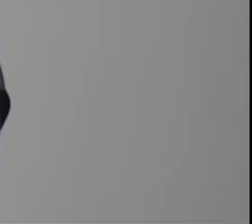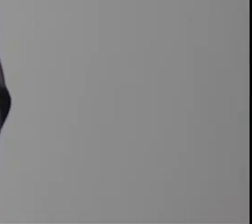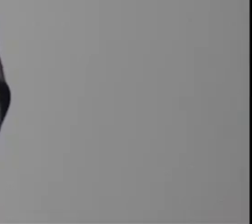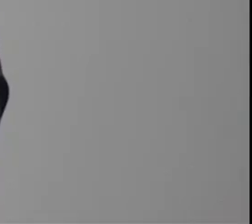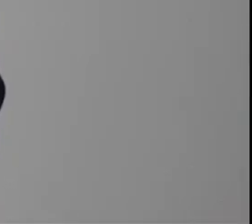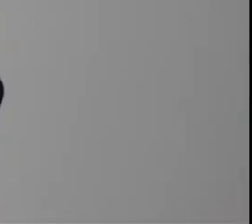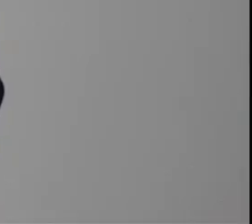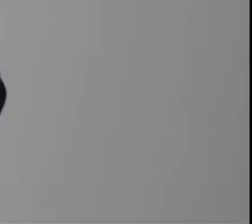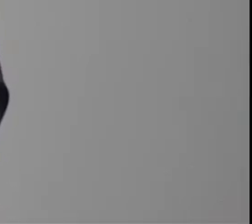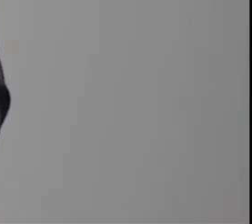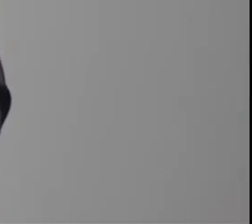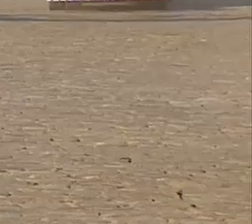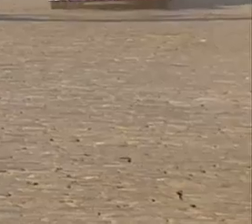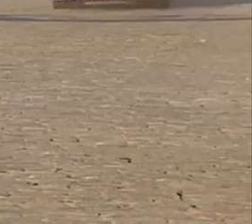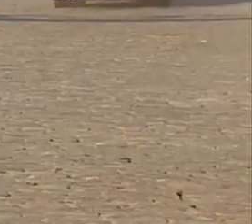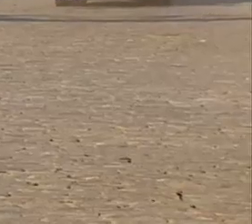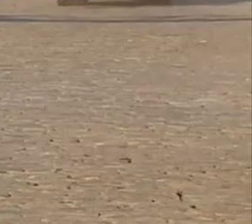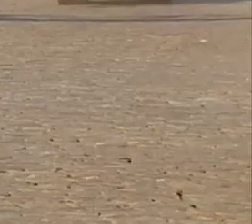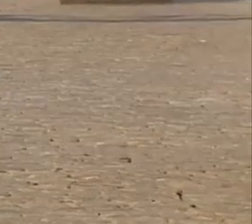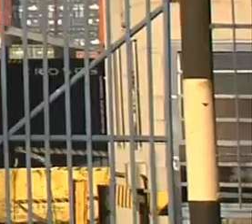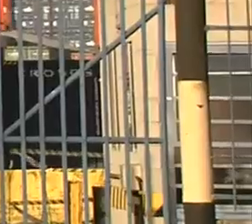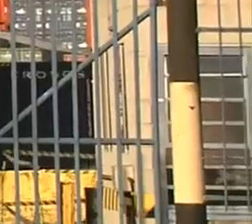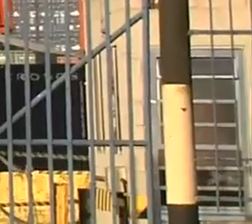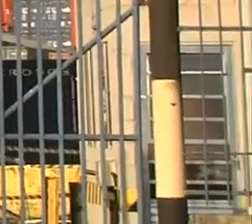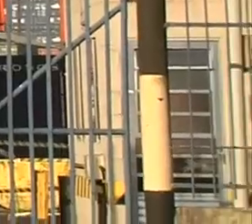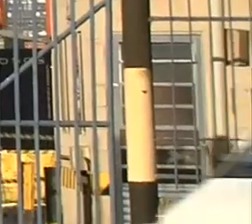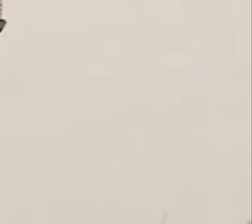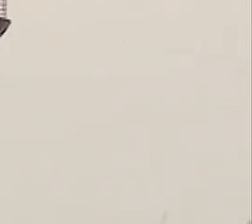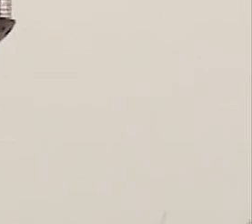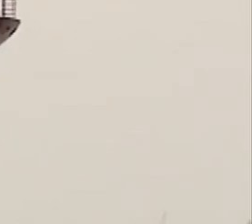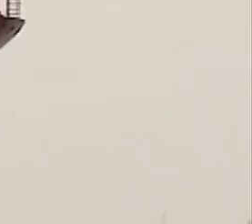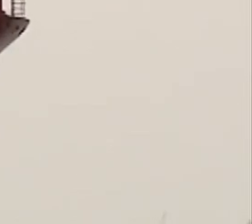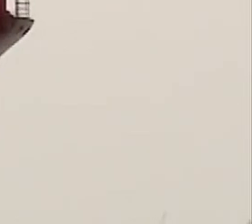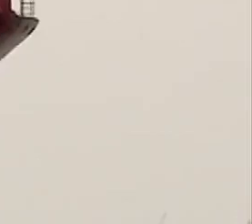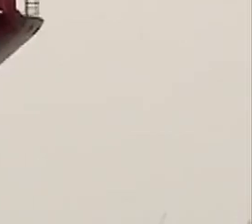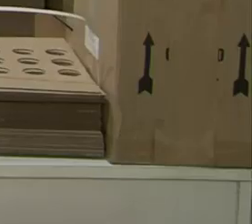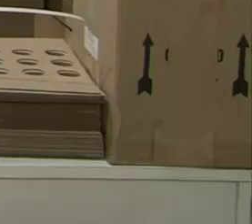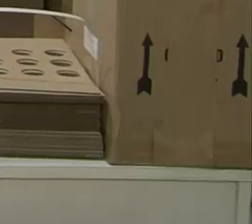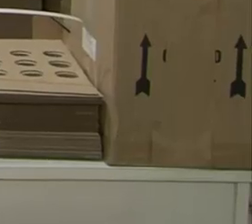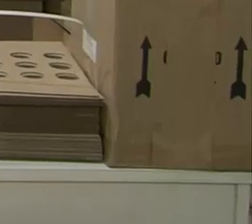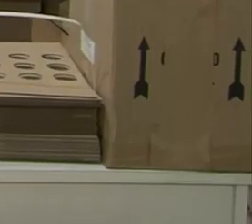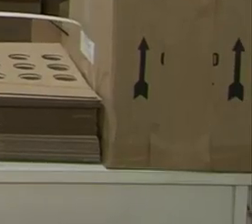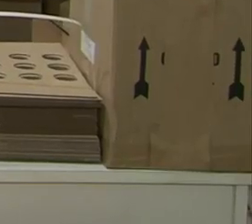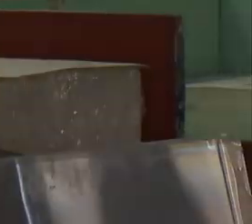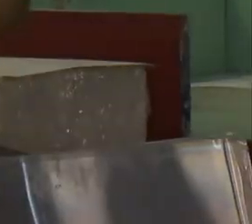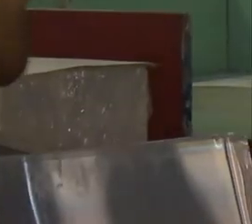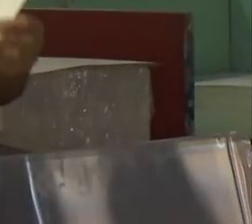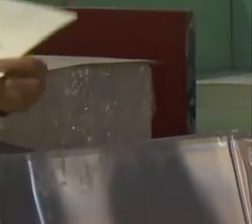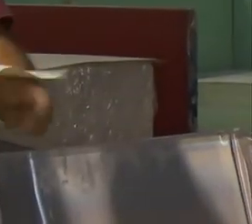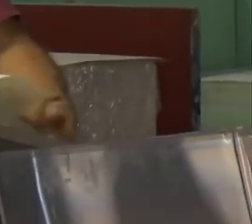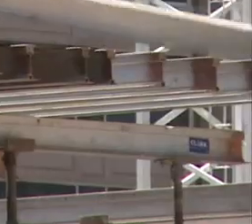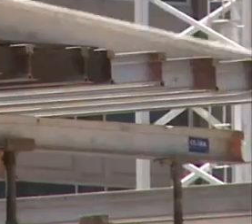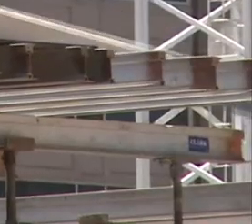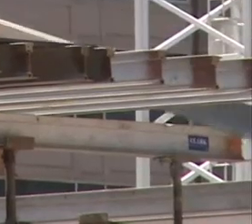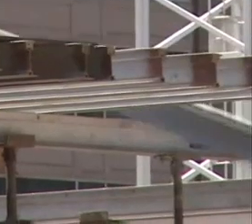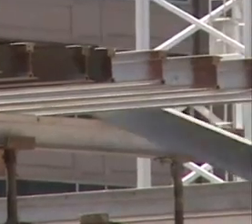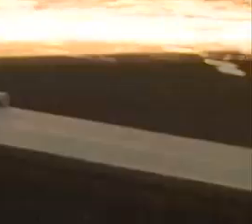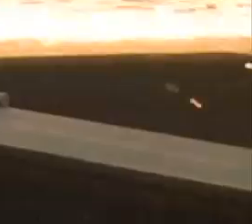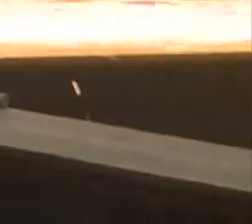situação da economia brasileira? Quais as perspectivas para 2020? Como crescer e gerar